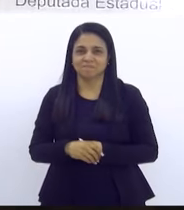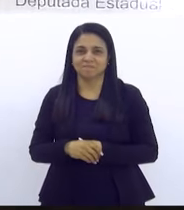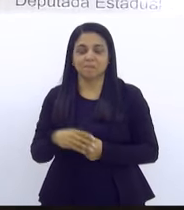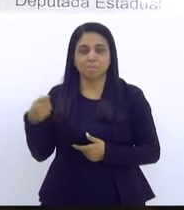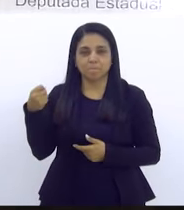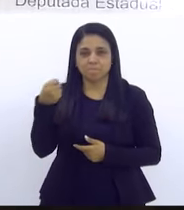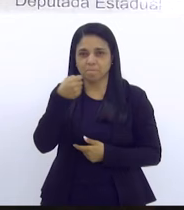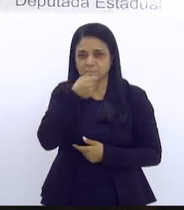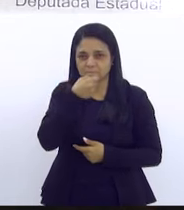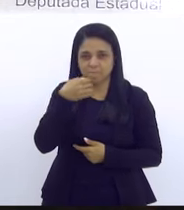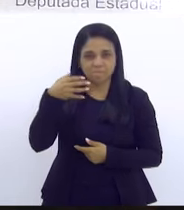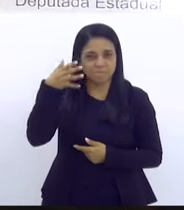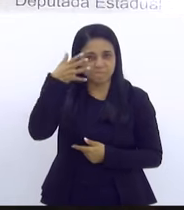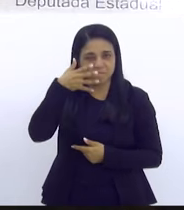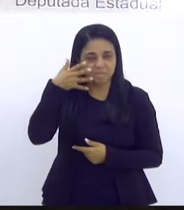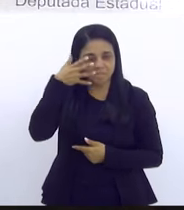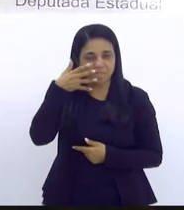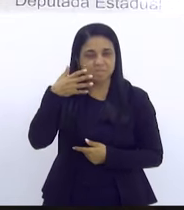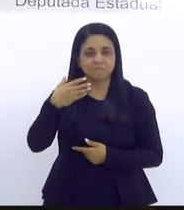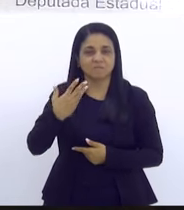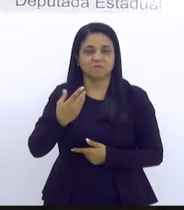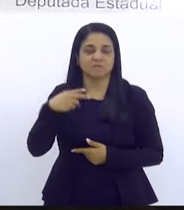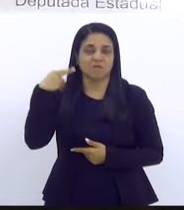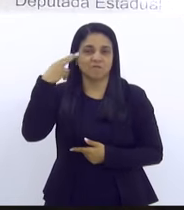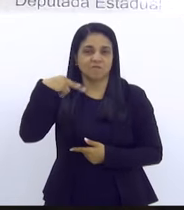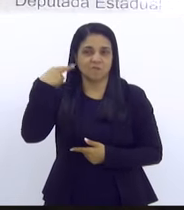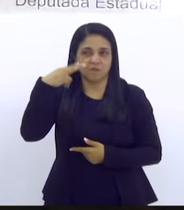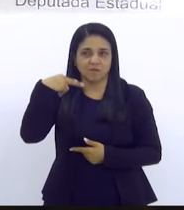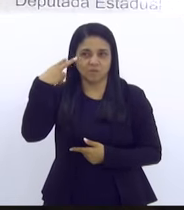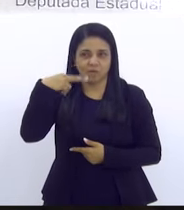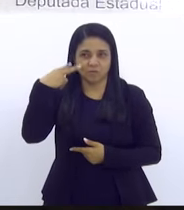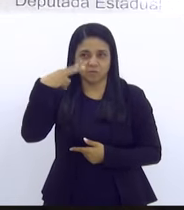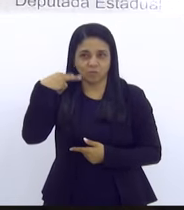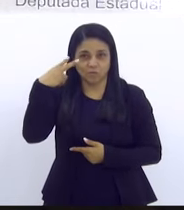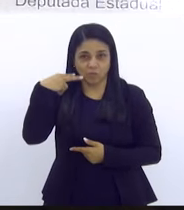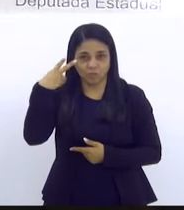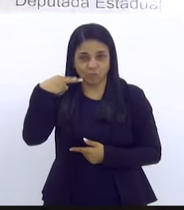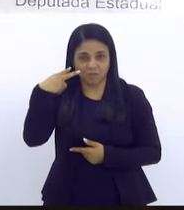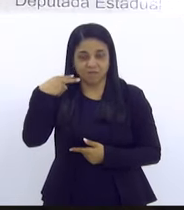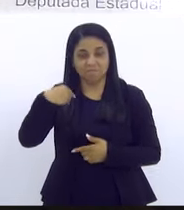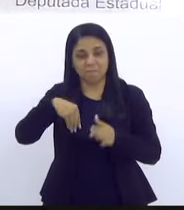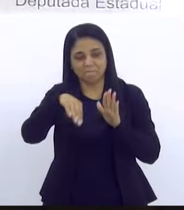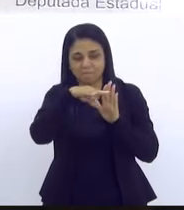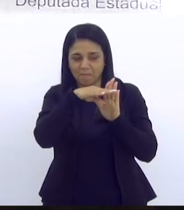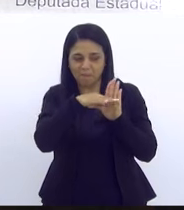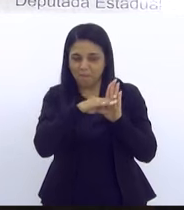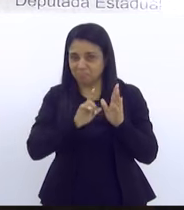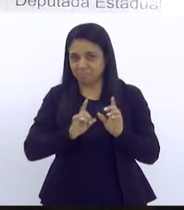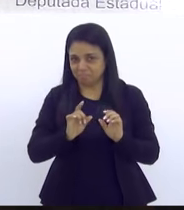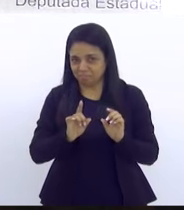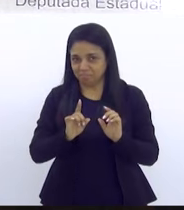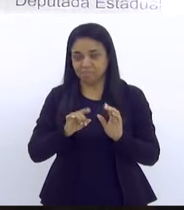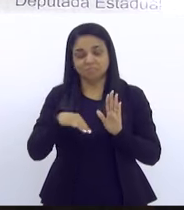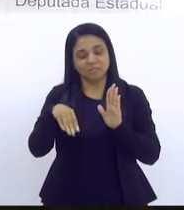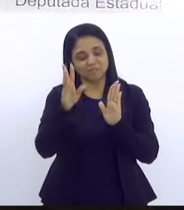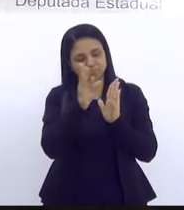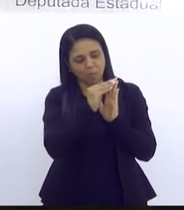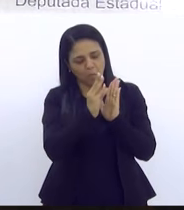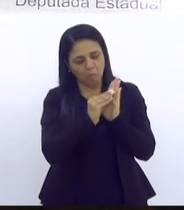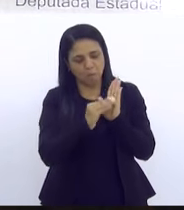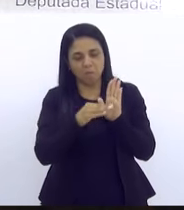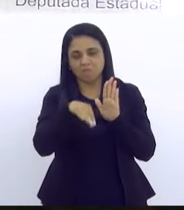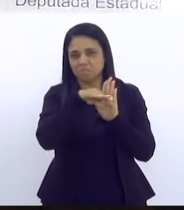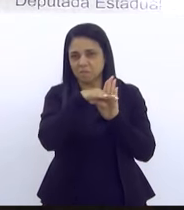passar a palavra agora para a nossa querida vereadora, não estava no script, mas a gente vai mudando, alterando, a nossa